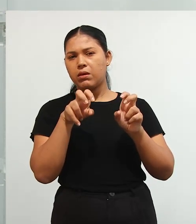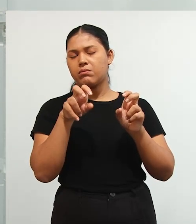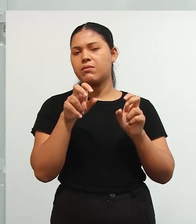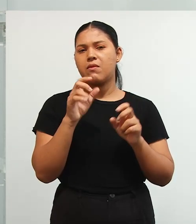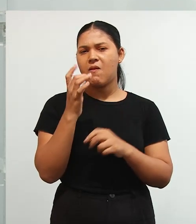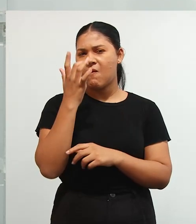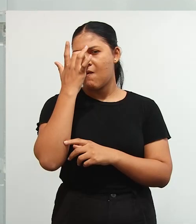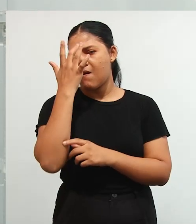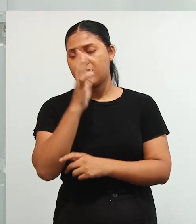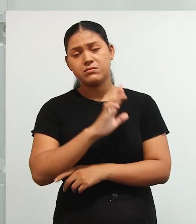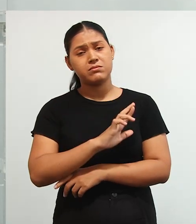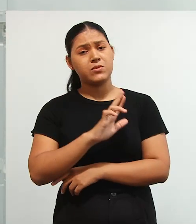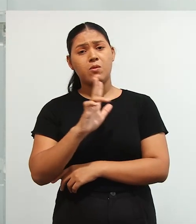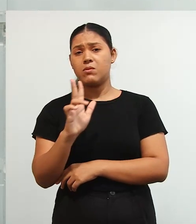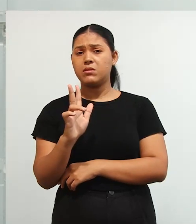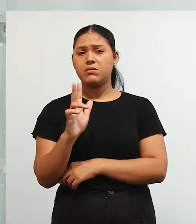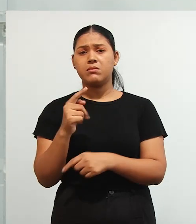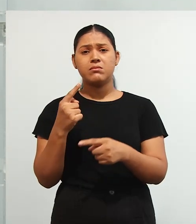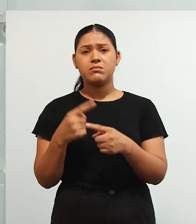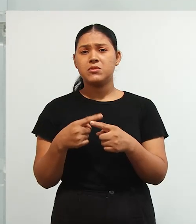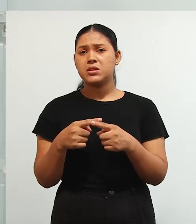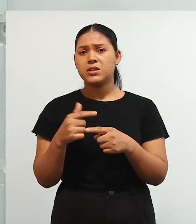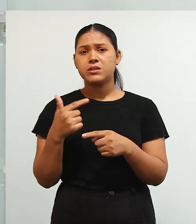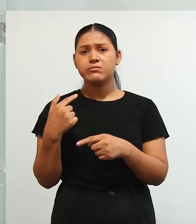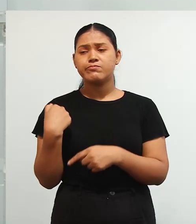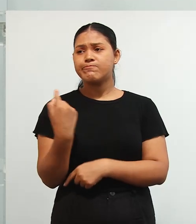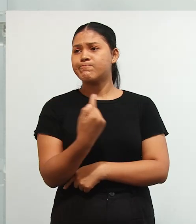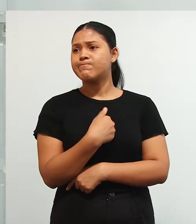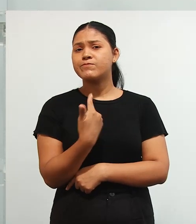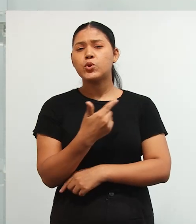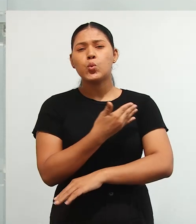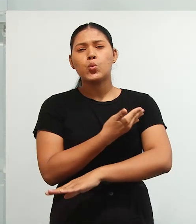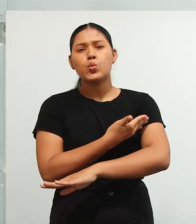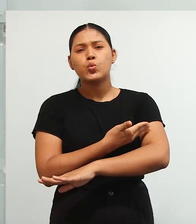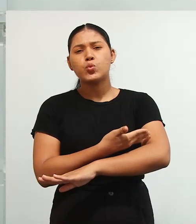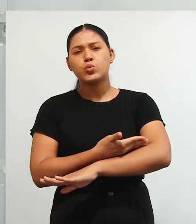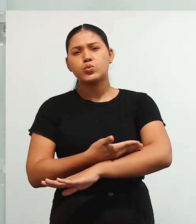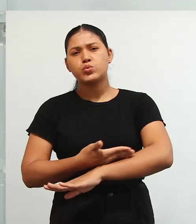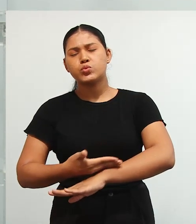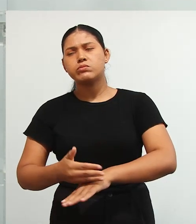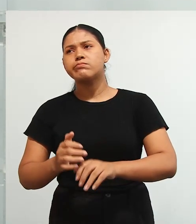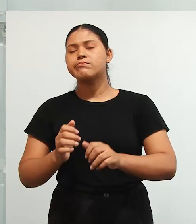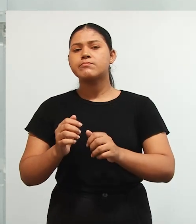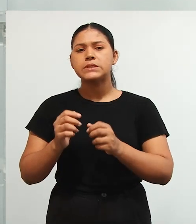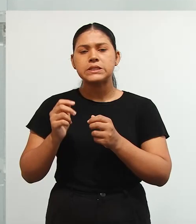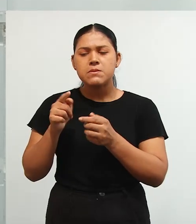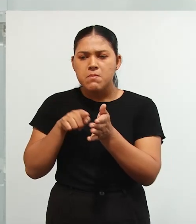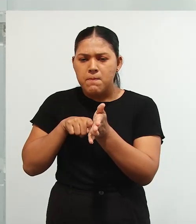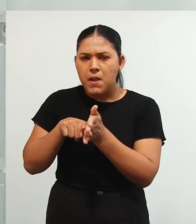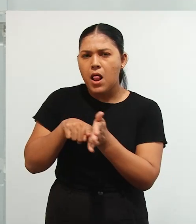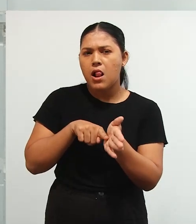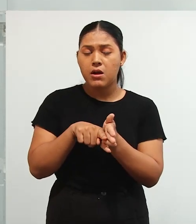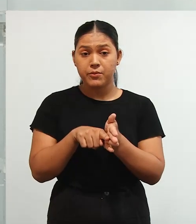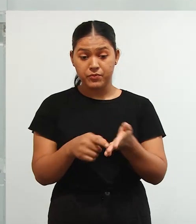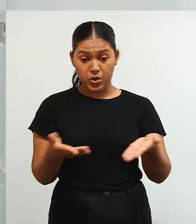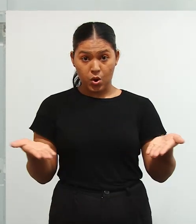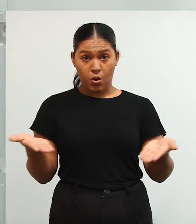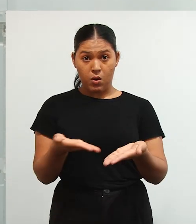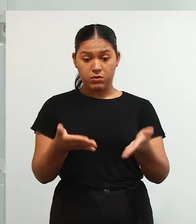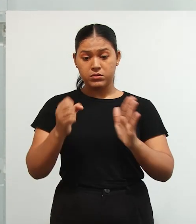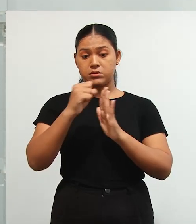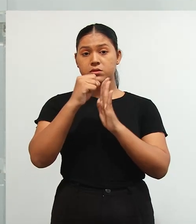muito fácil, porque nós não fomos habituados a fazer esse debate. É por isso que nos dias de hoje, século